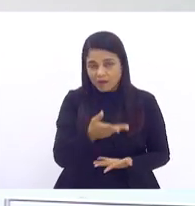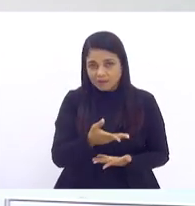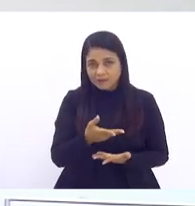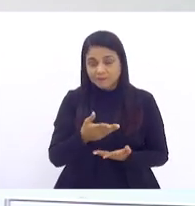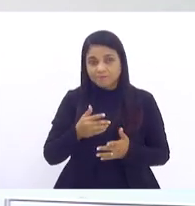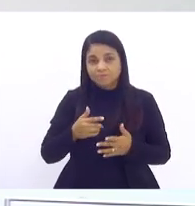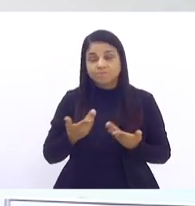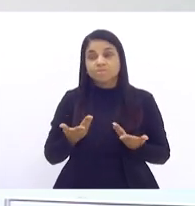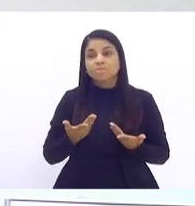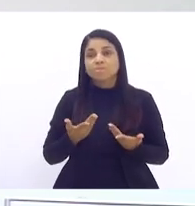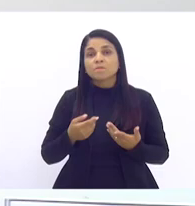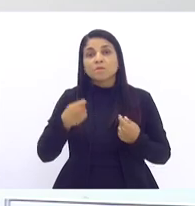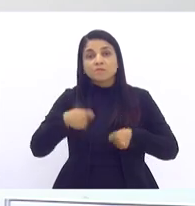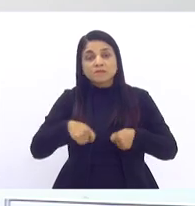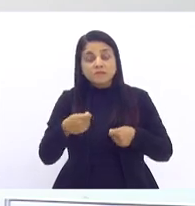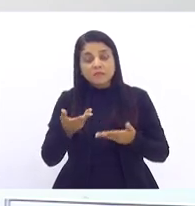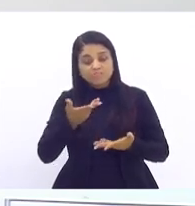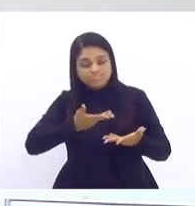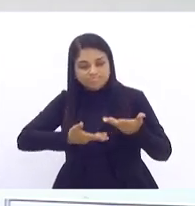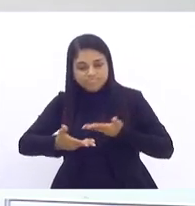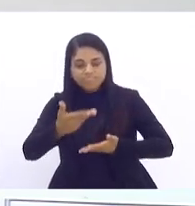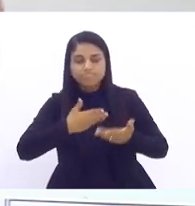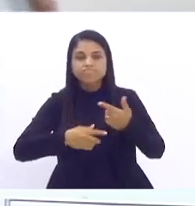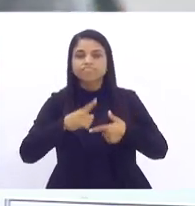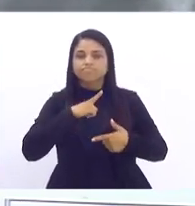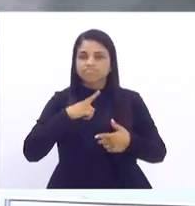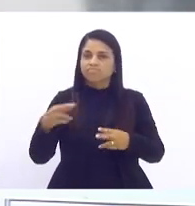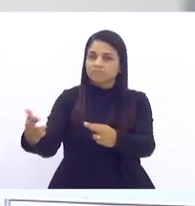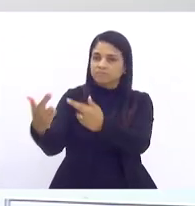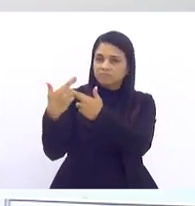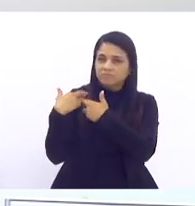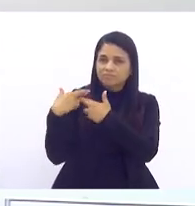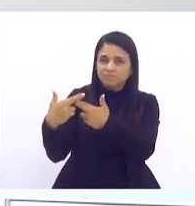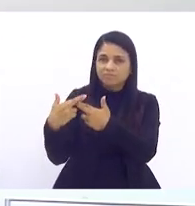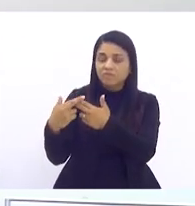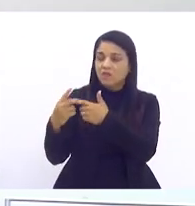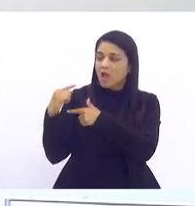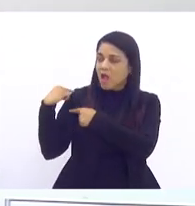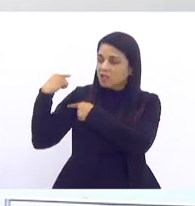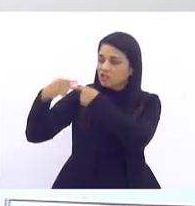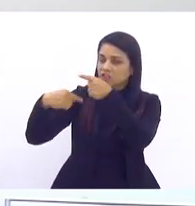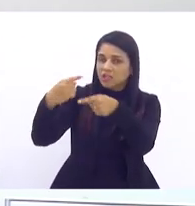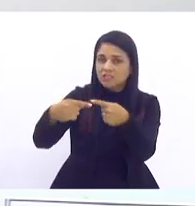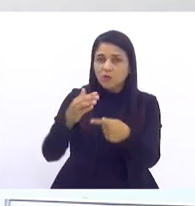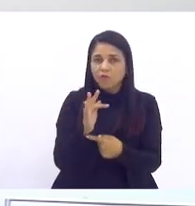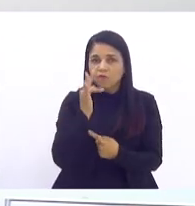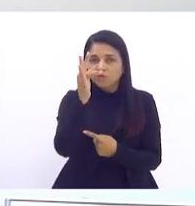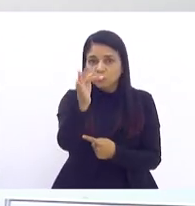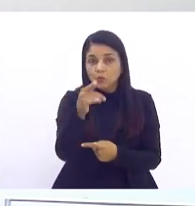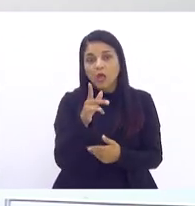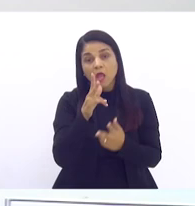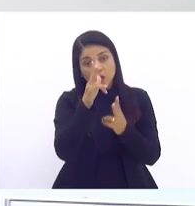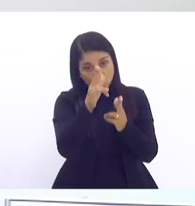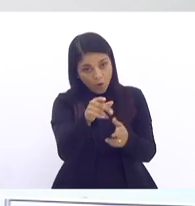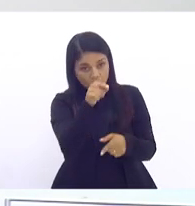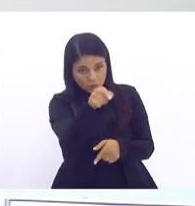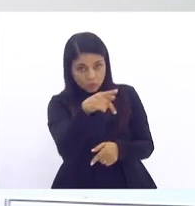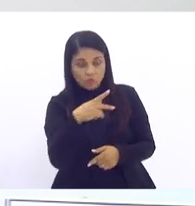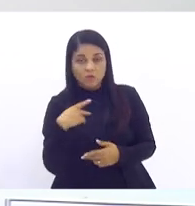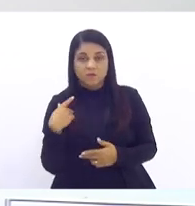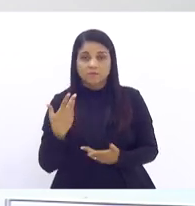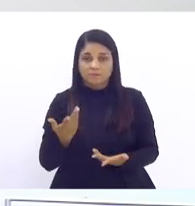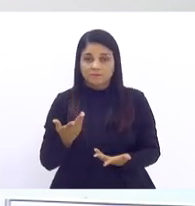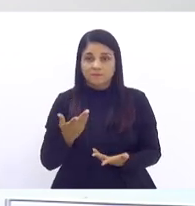harmonizar e ter responsabilidade com relação às relações futuras Inclusive a sua E aí vai a provocação